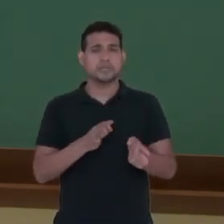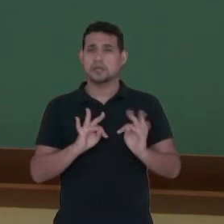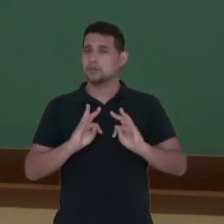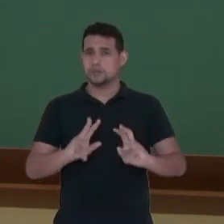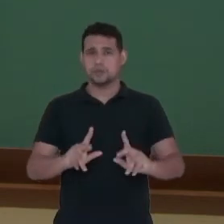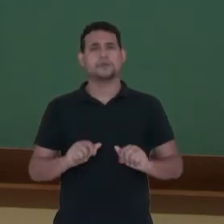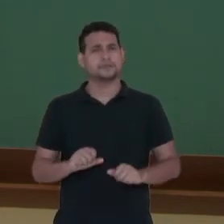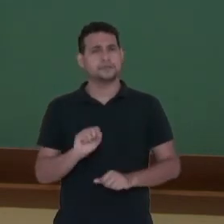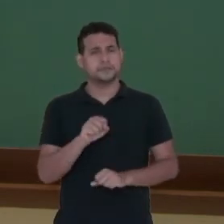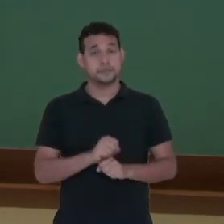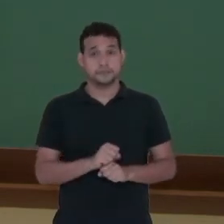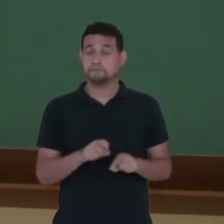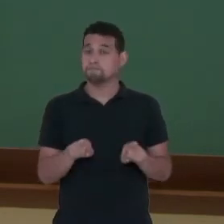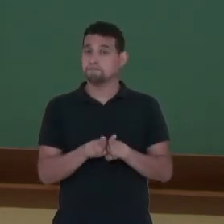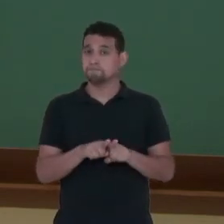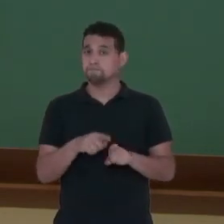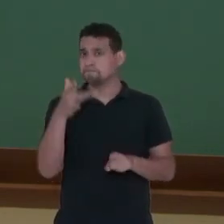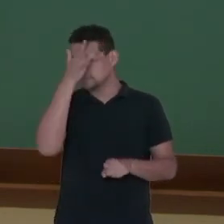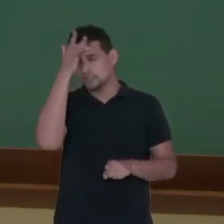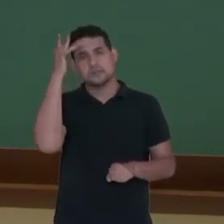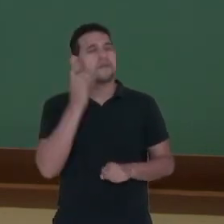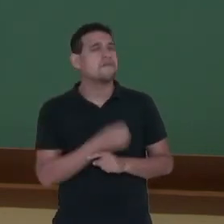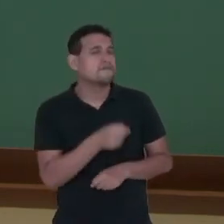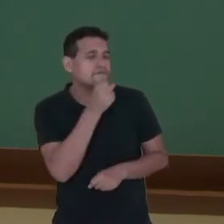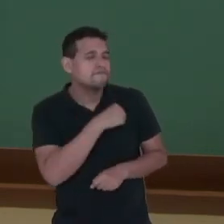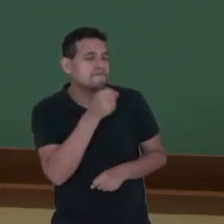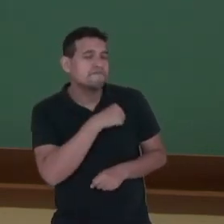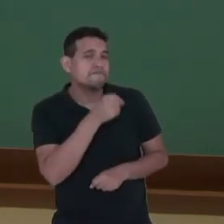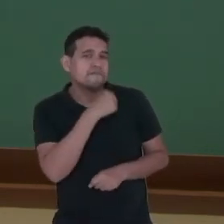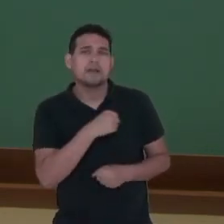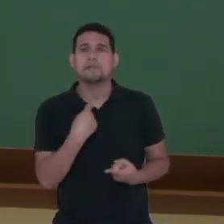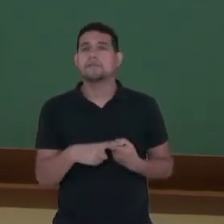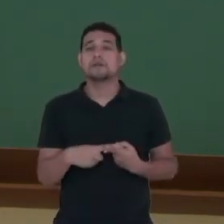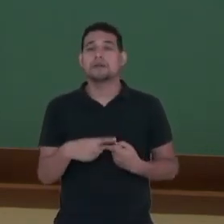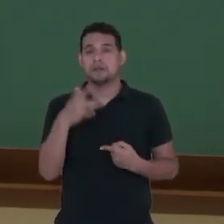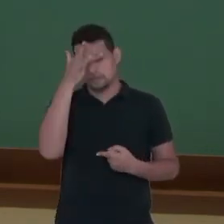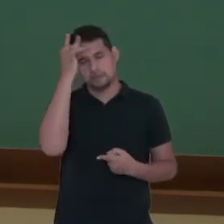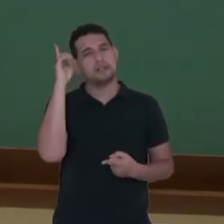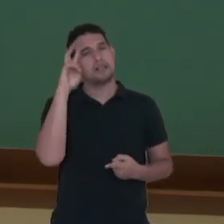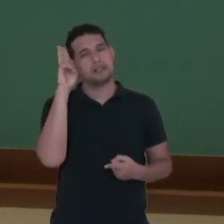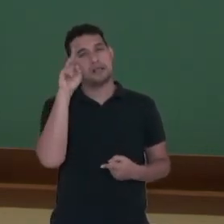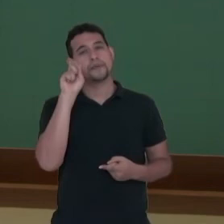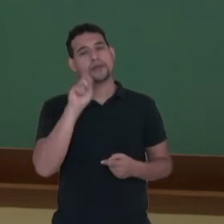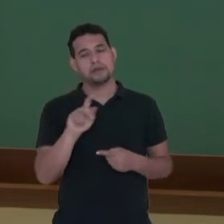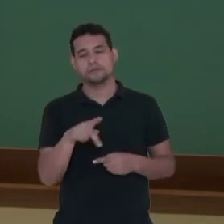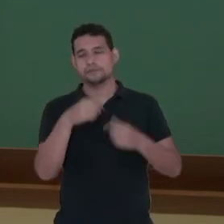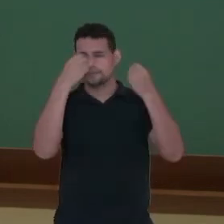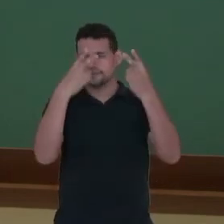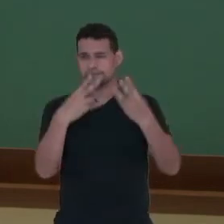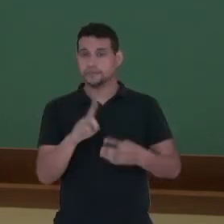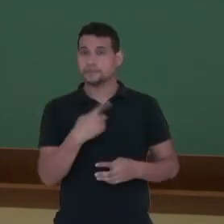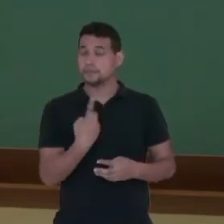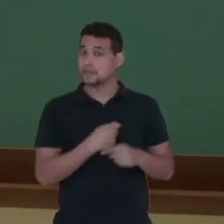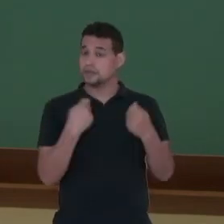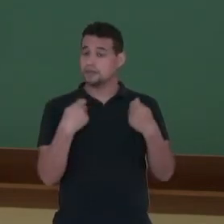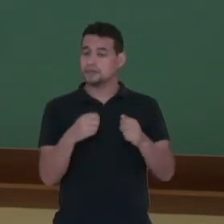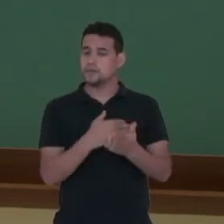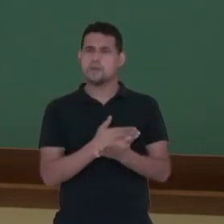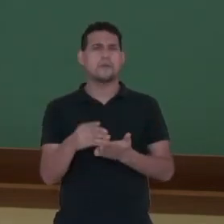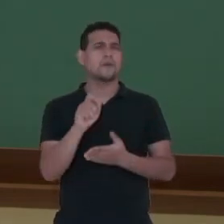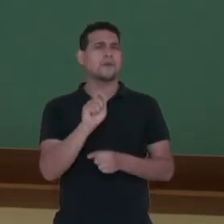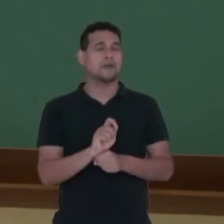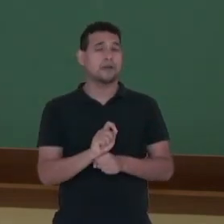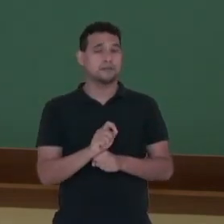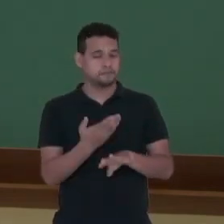todos, inclusive a idosos, né? Porque a gente, lembra lá que a professora falou que a gente deve iniciar